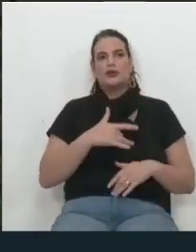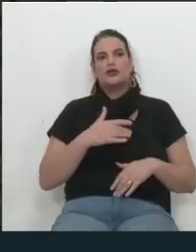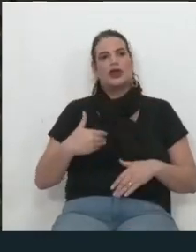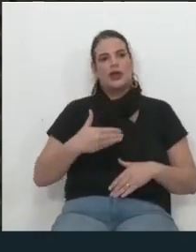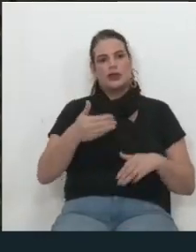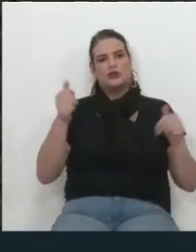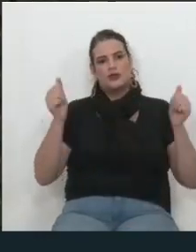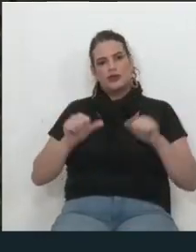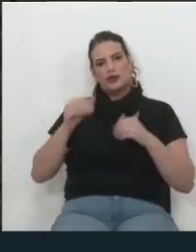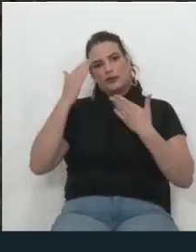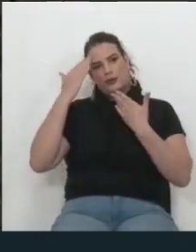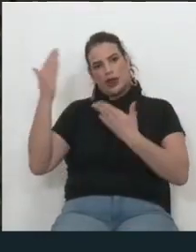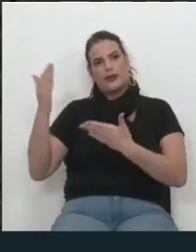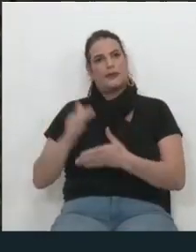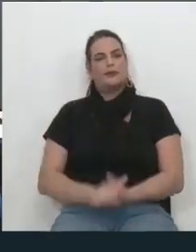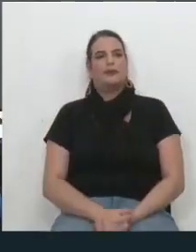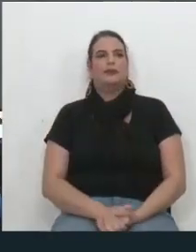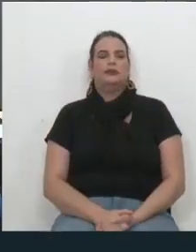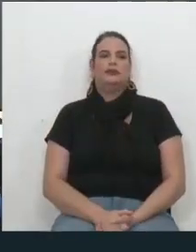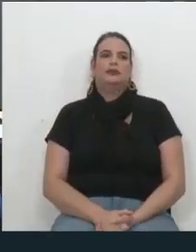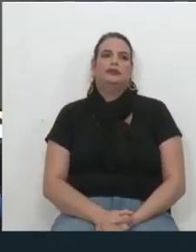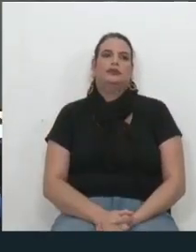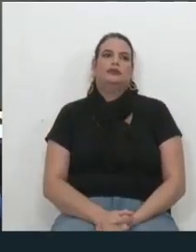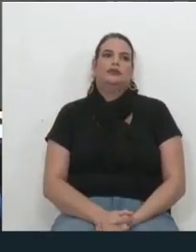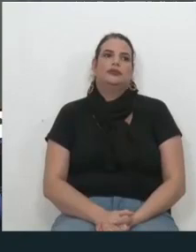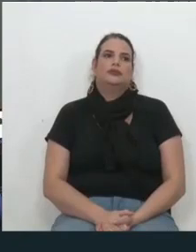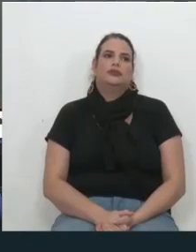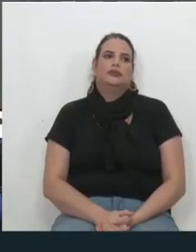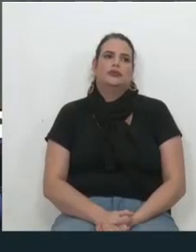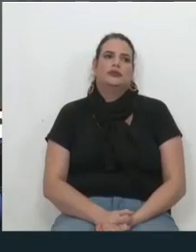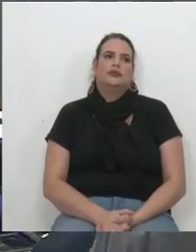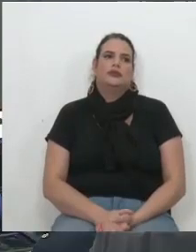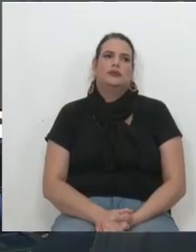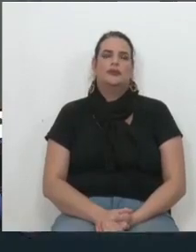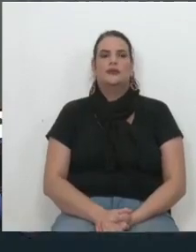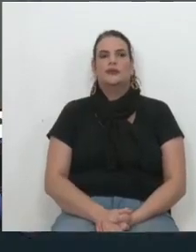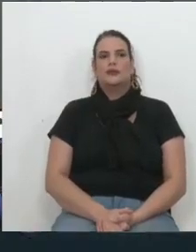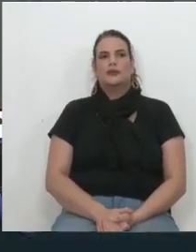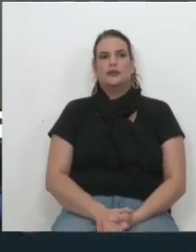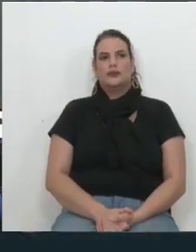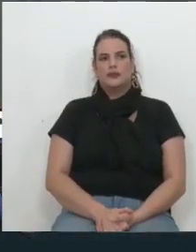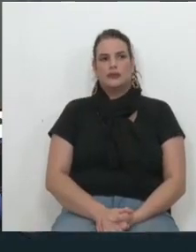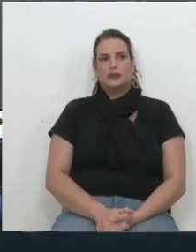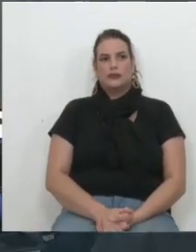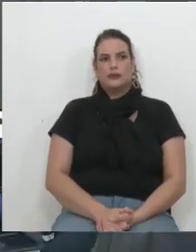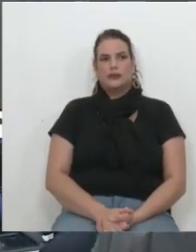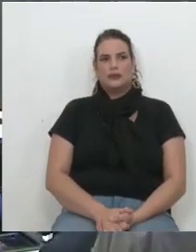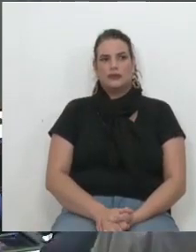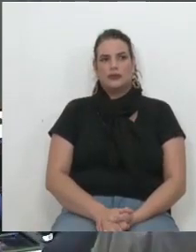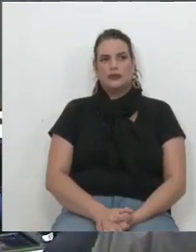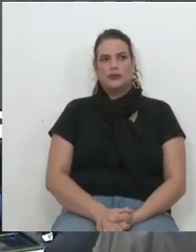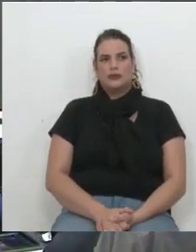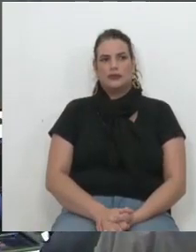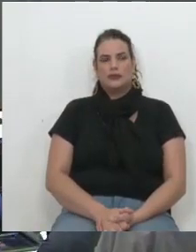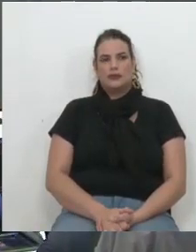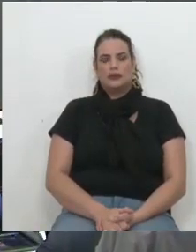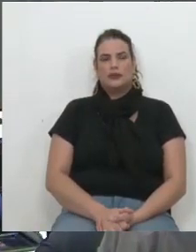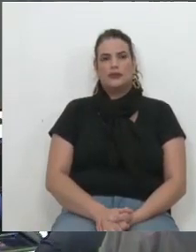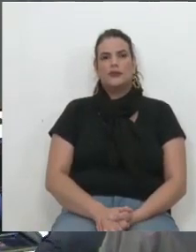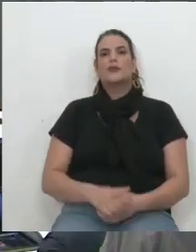Muito obrigado, presidente. Encerrada a discussão e votação. Para discutir, vereador? Para